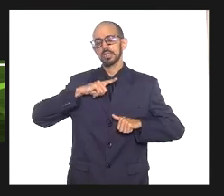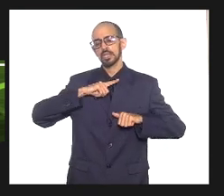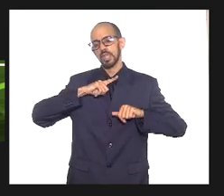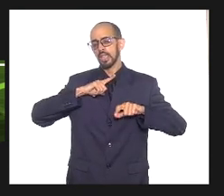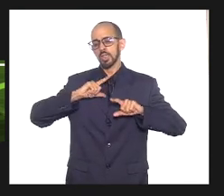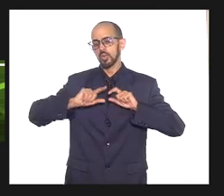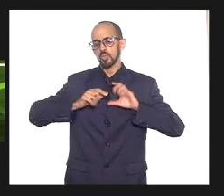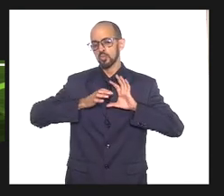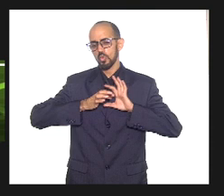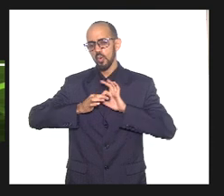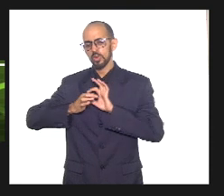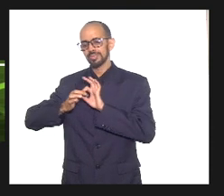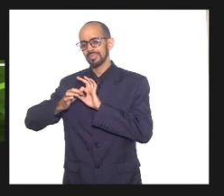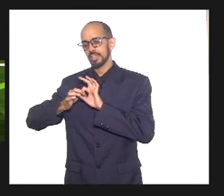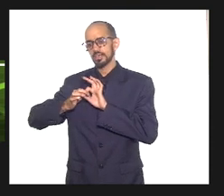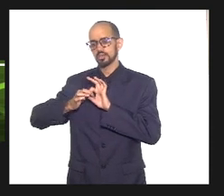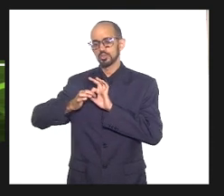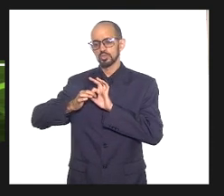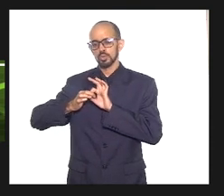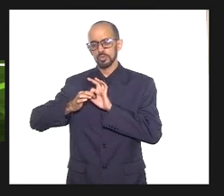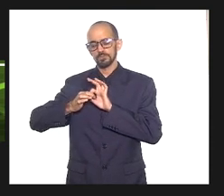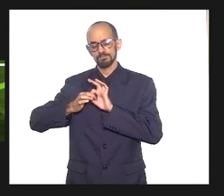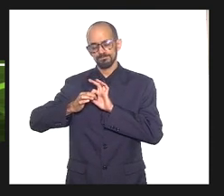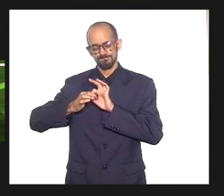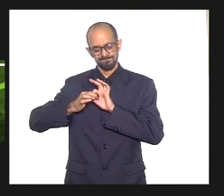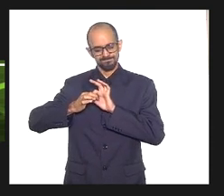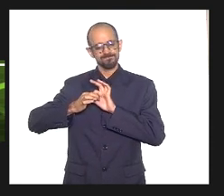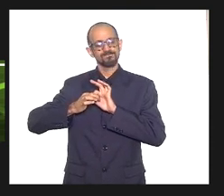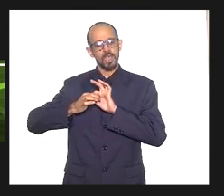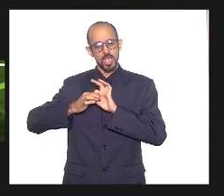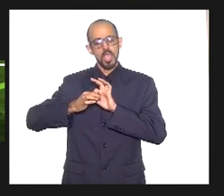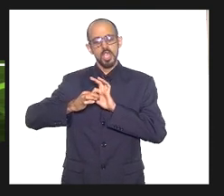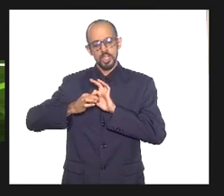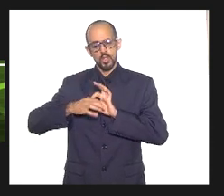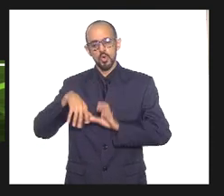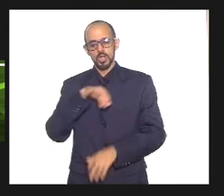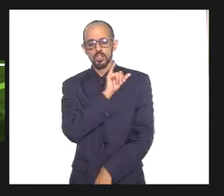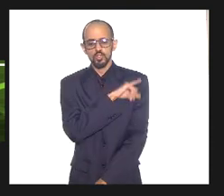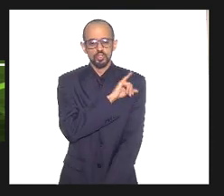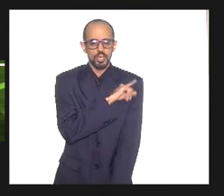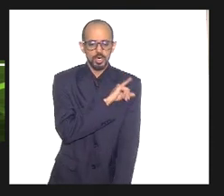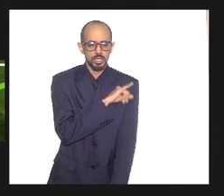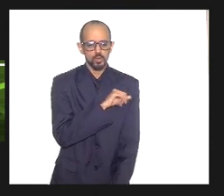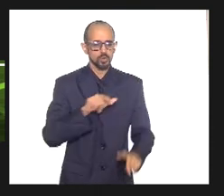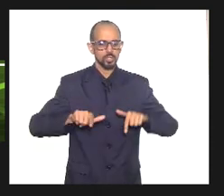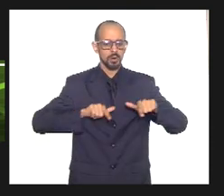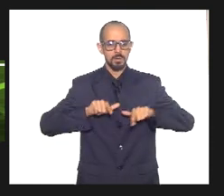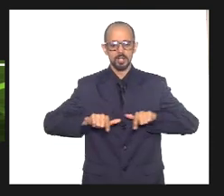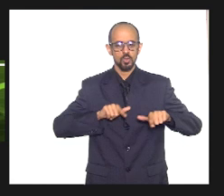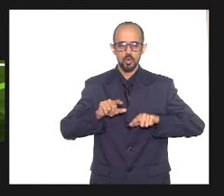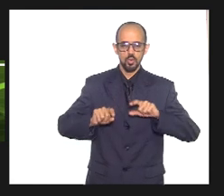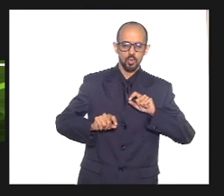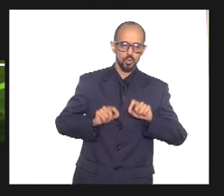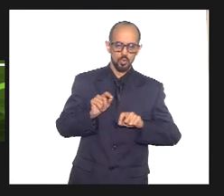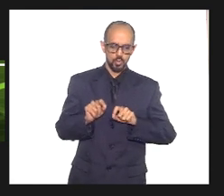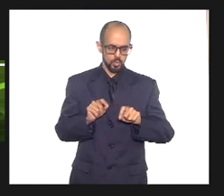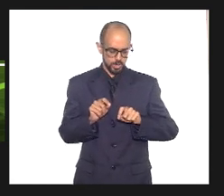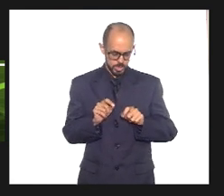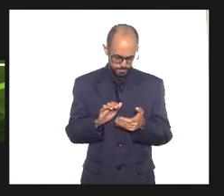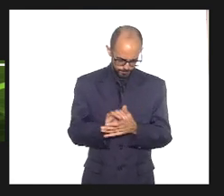esse é o cenário em que o Estado do Rio de Janeiro trabalhou a